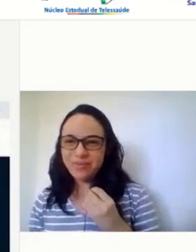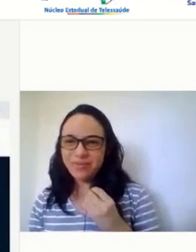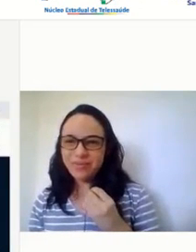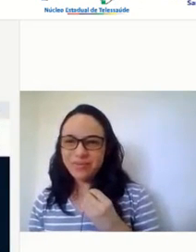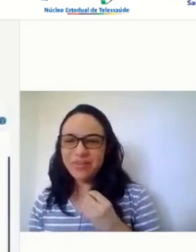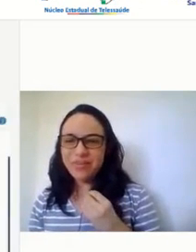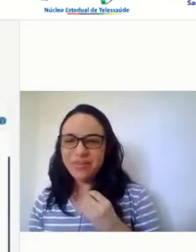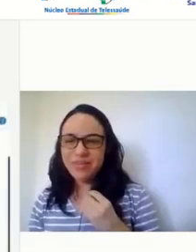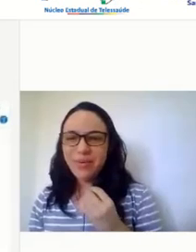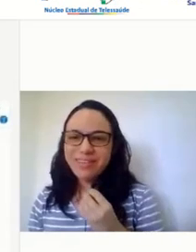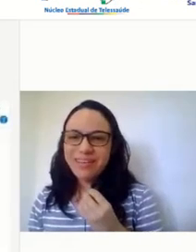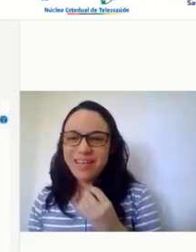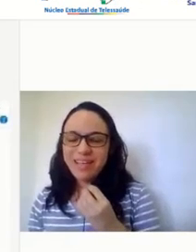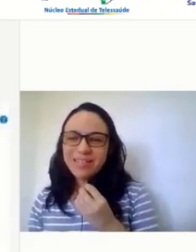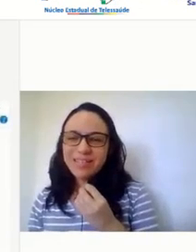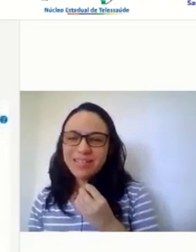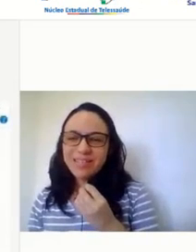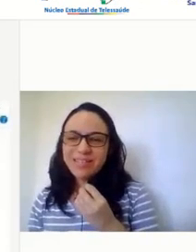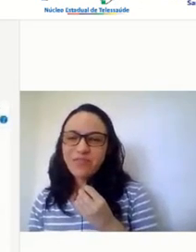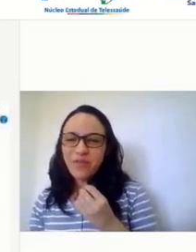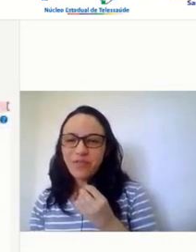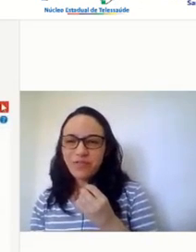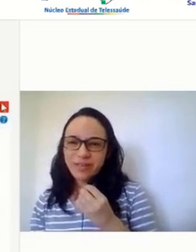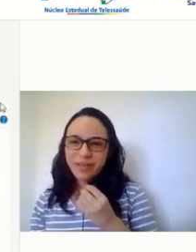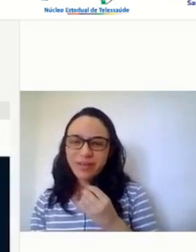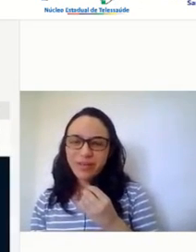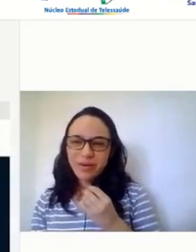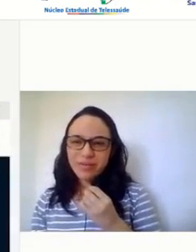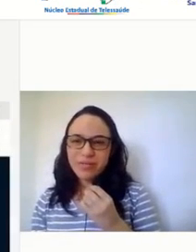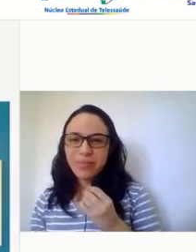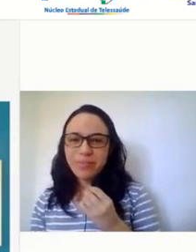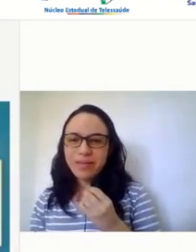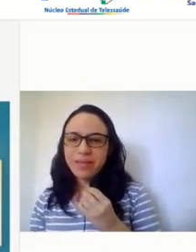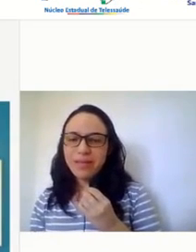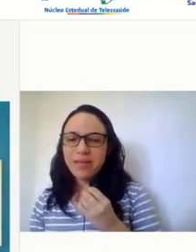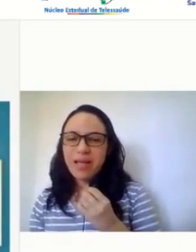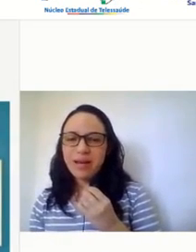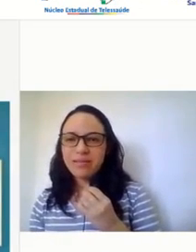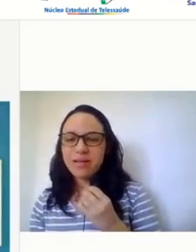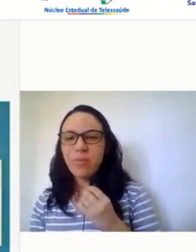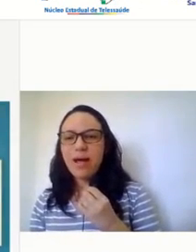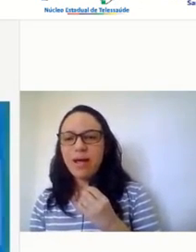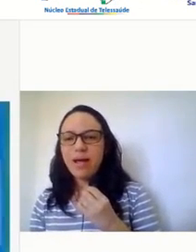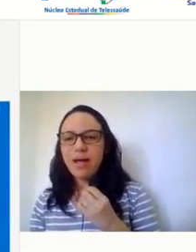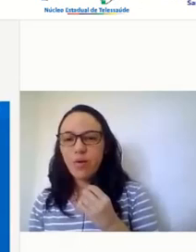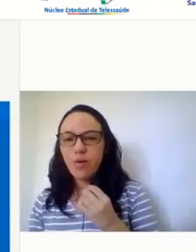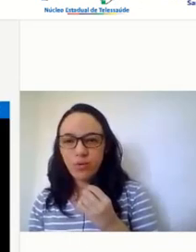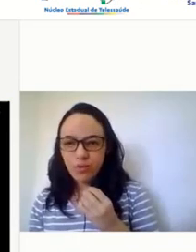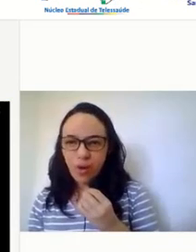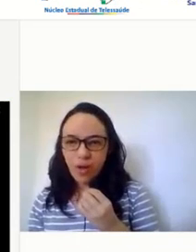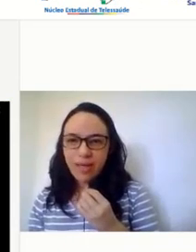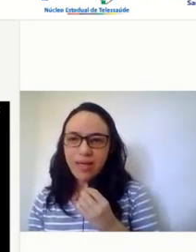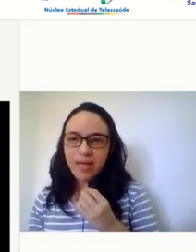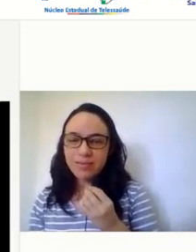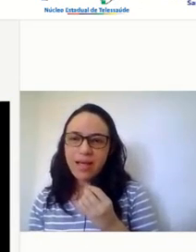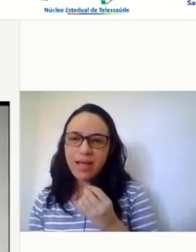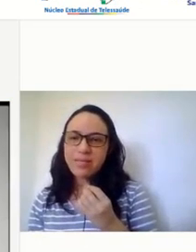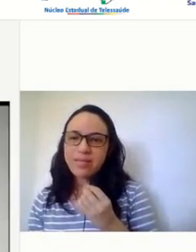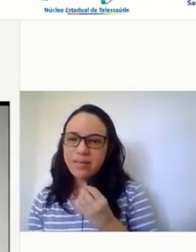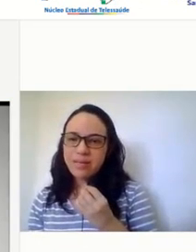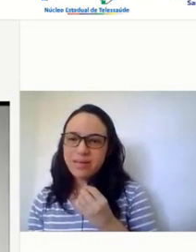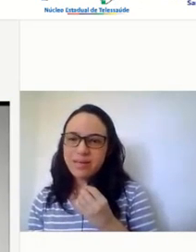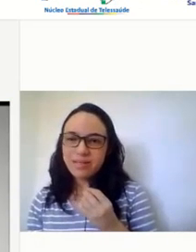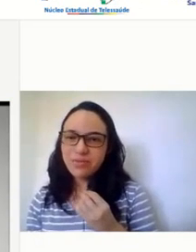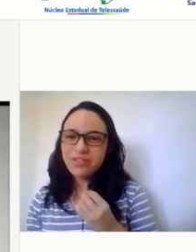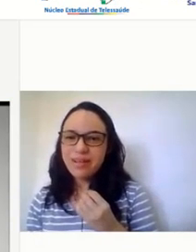caseiro por mim em relação ao uso correto da a máscara cirúrgica e também agora